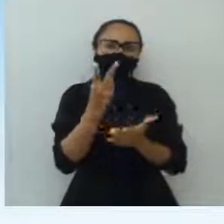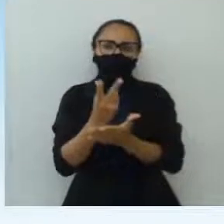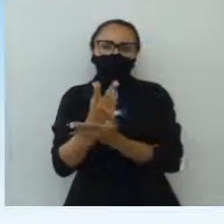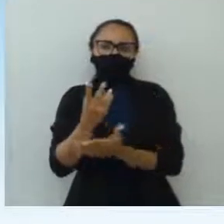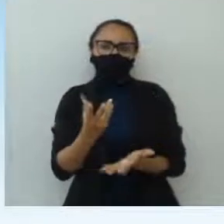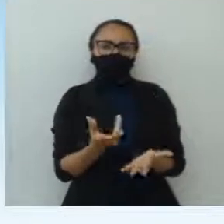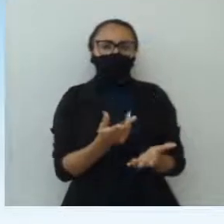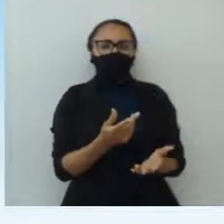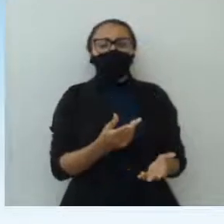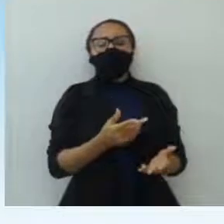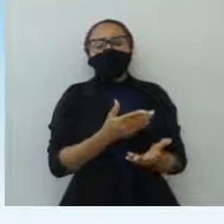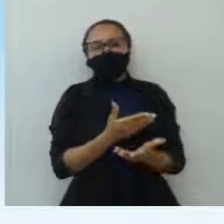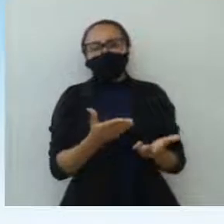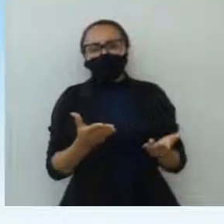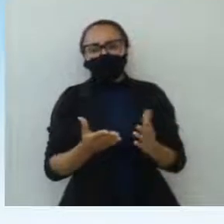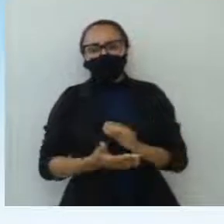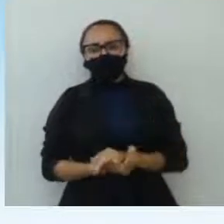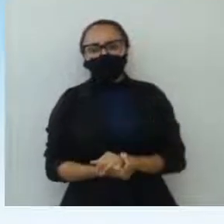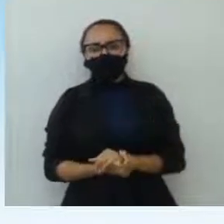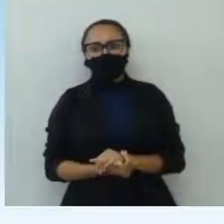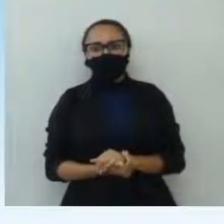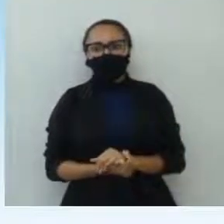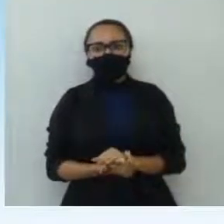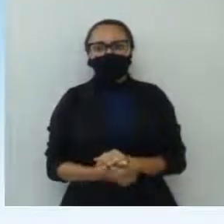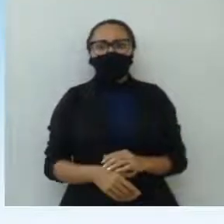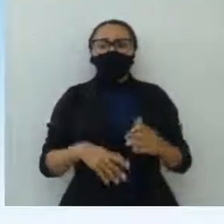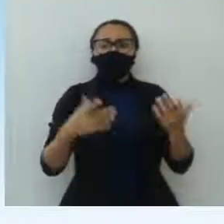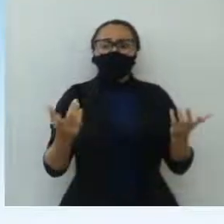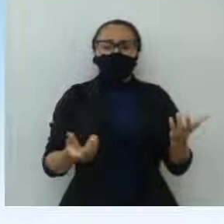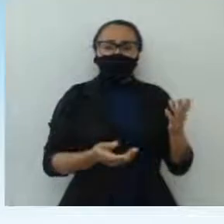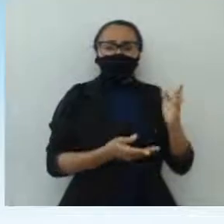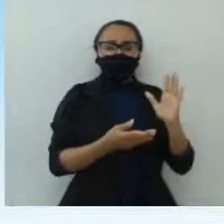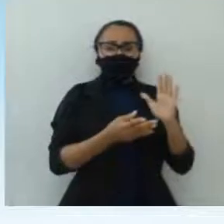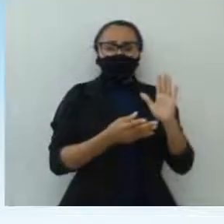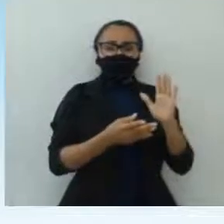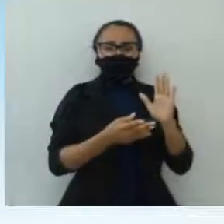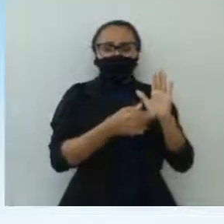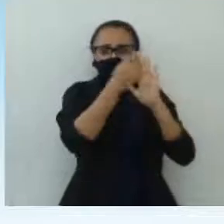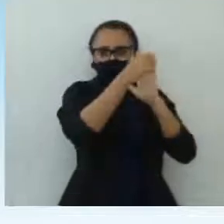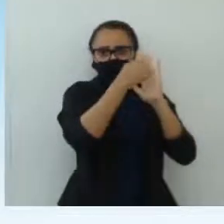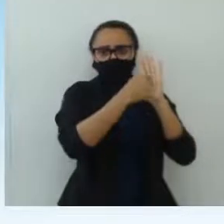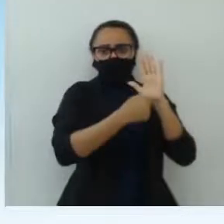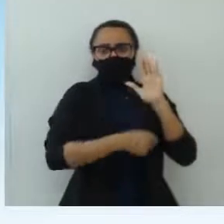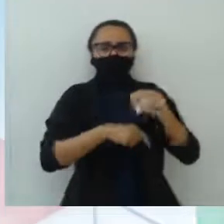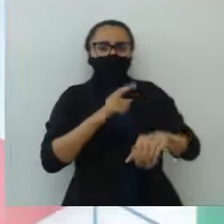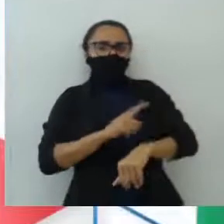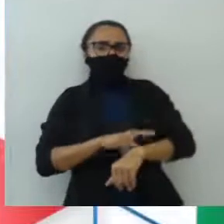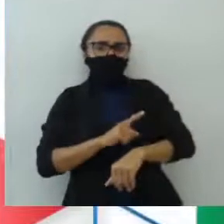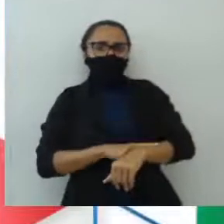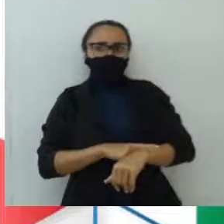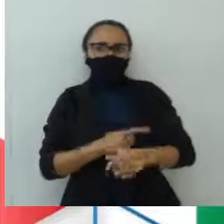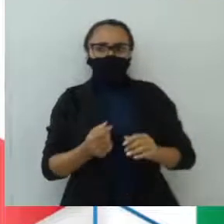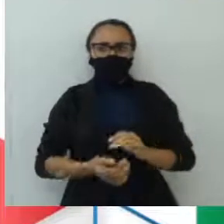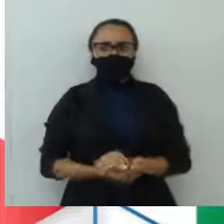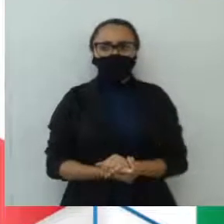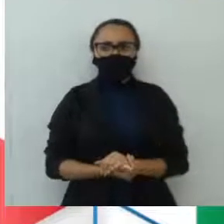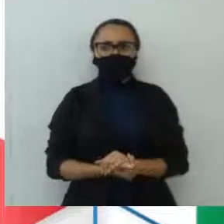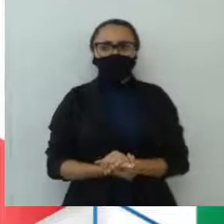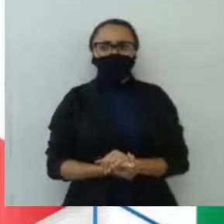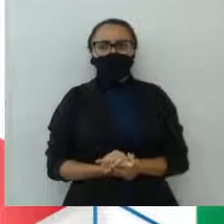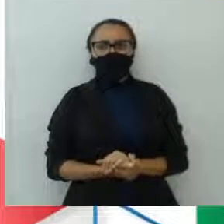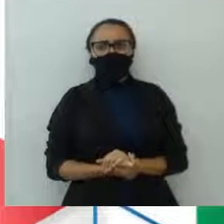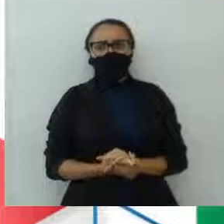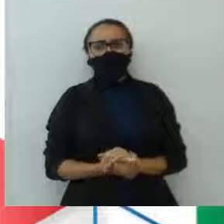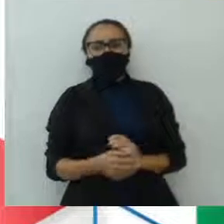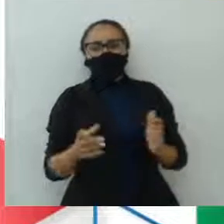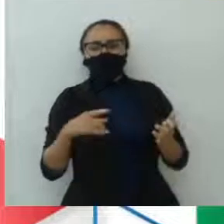o dramaturgo quer passar. E tempo da escrita, ou seja, quando a obra foi produzida, que aí é